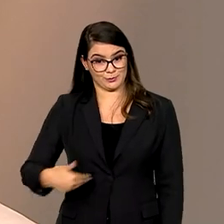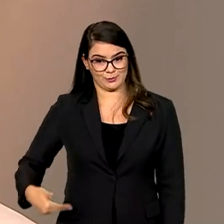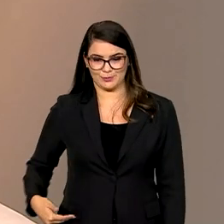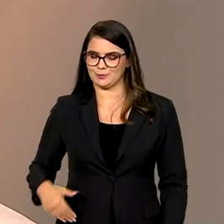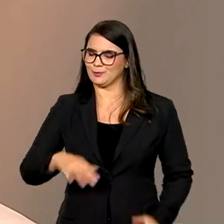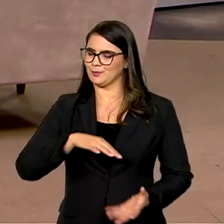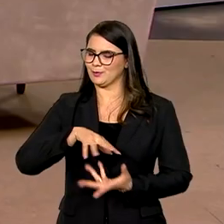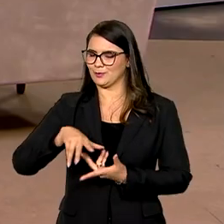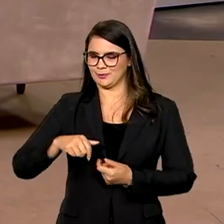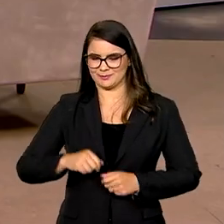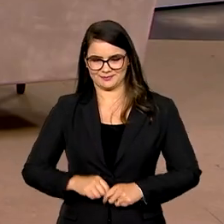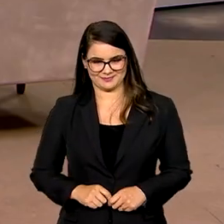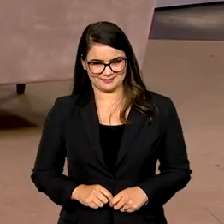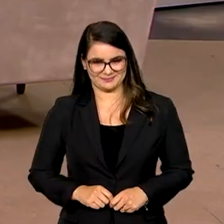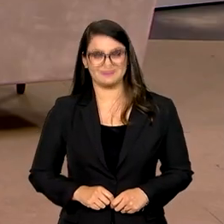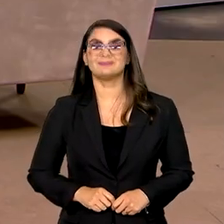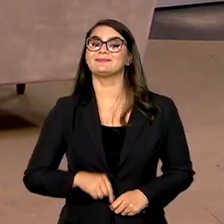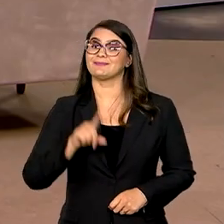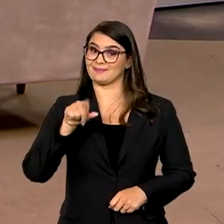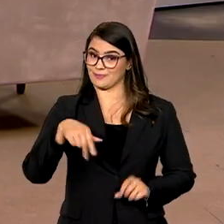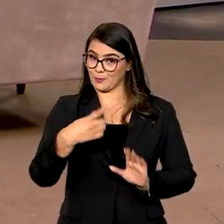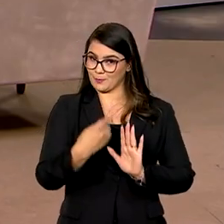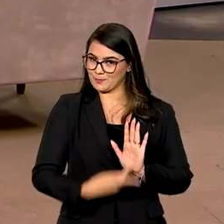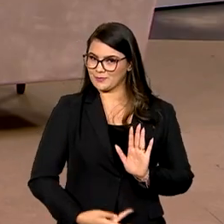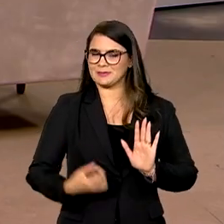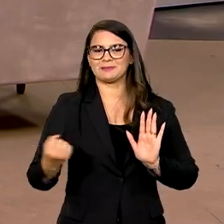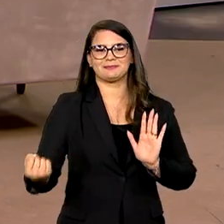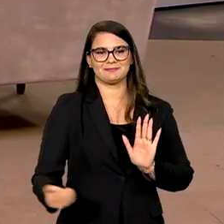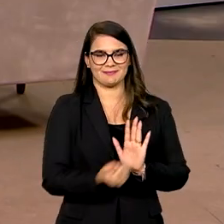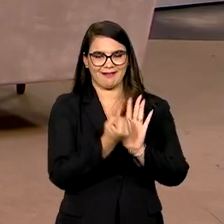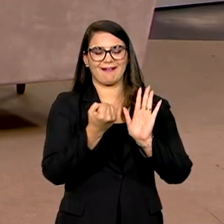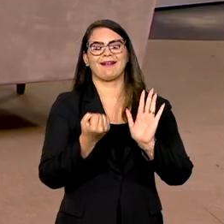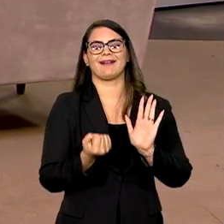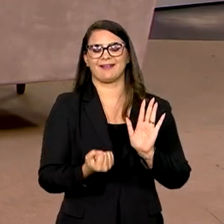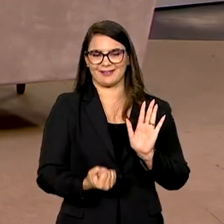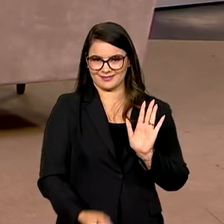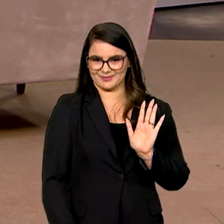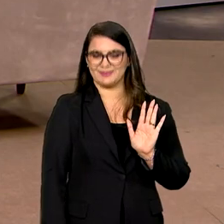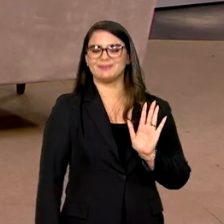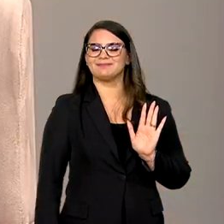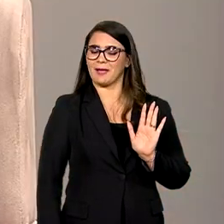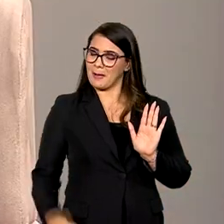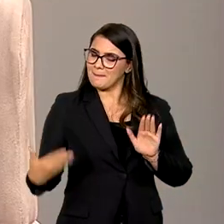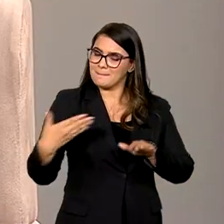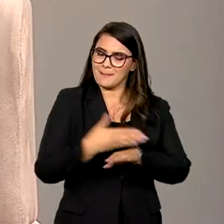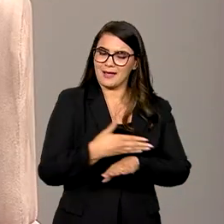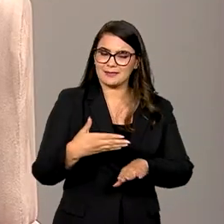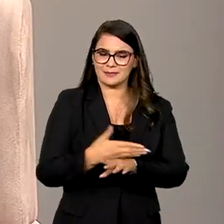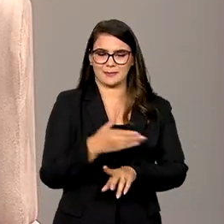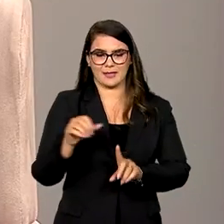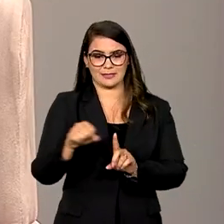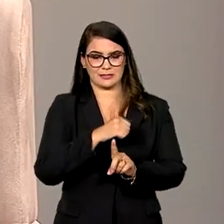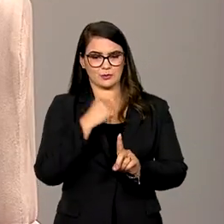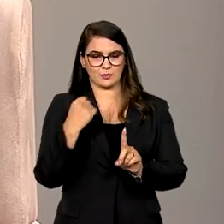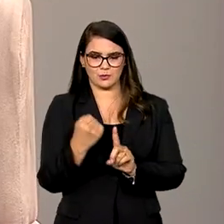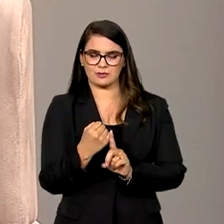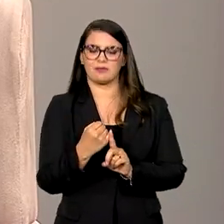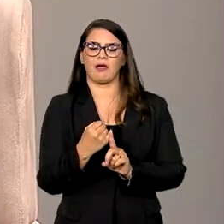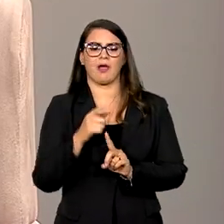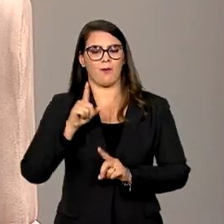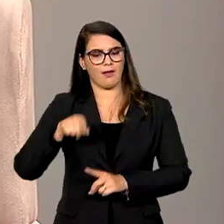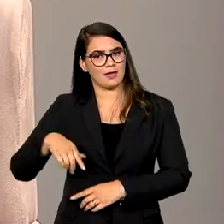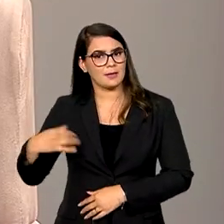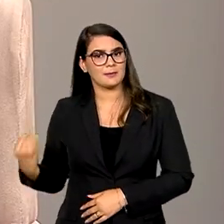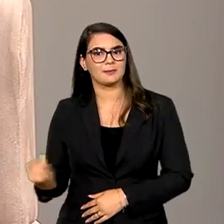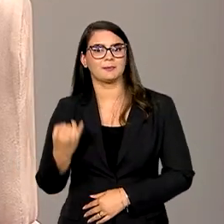todos os lugares. Isso mesmo. É um programa marcado mesmo assim pela participação social como algo